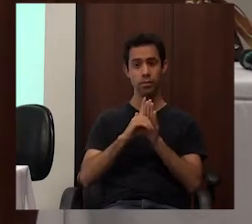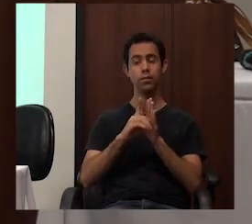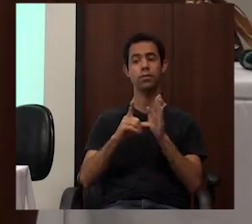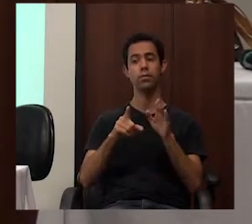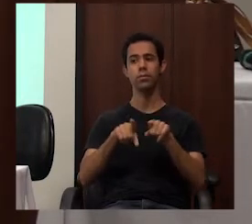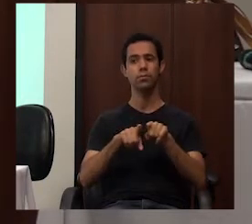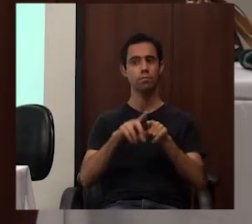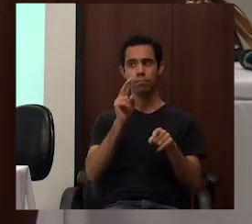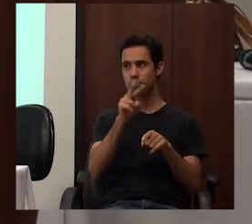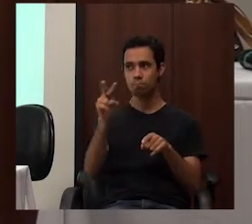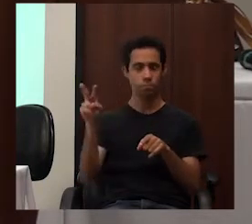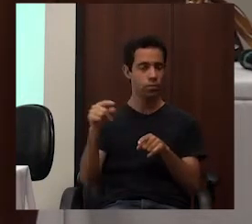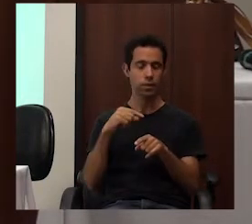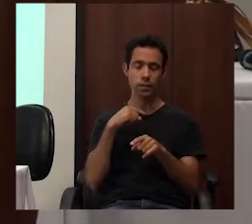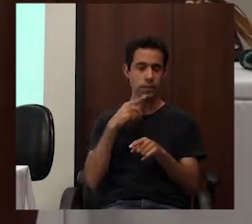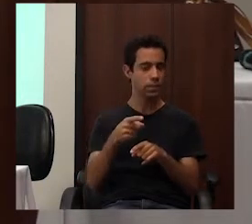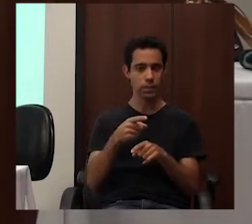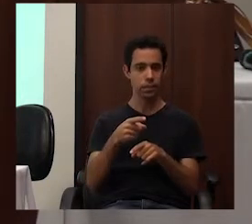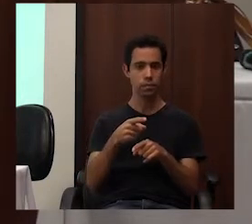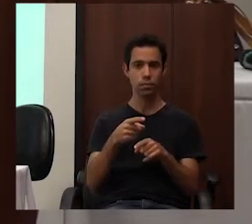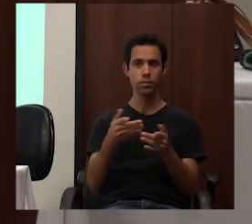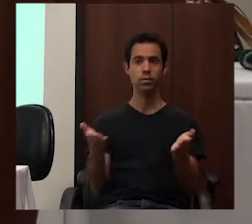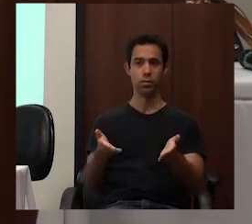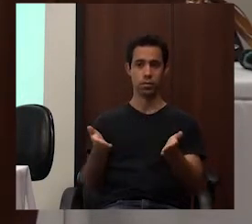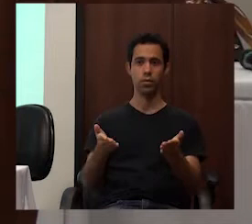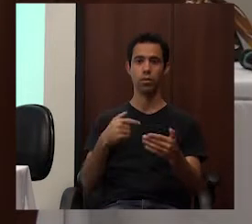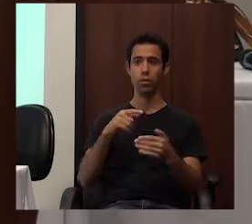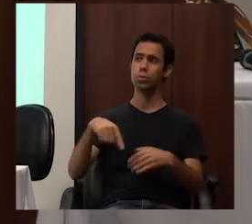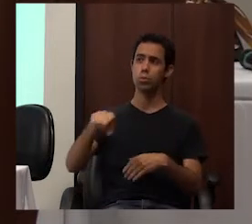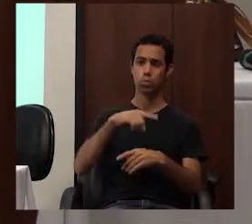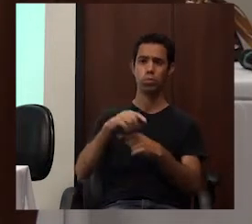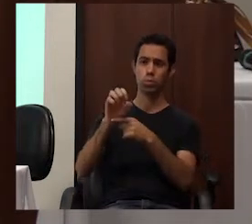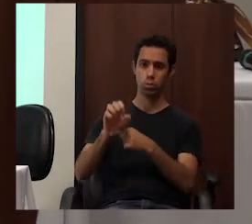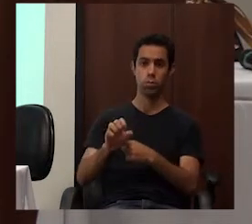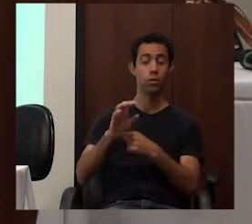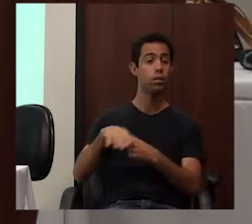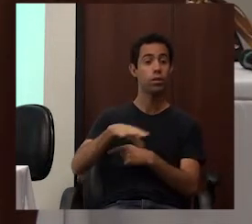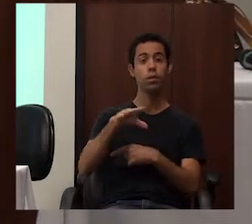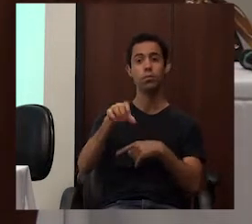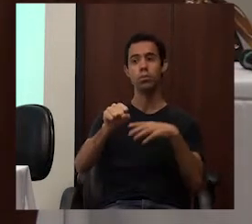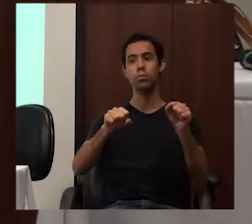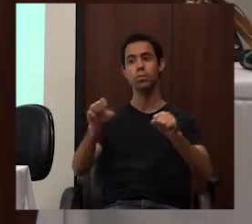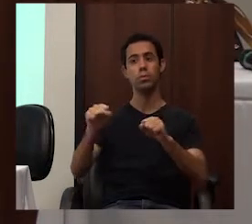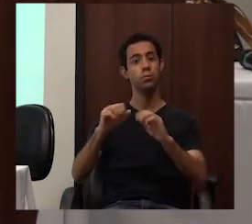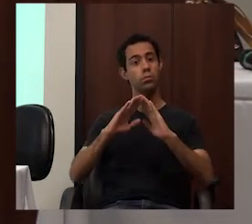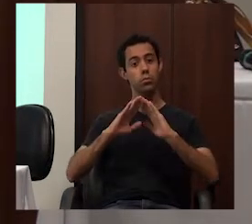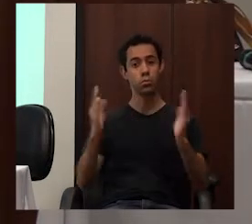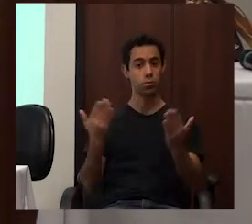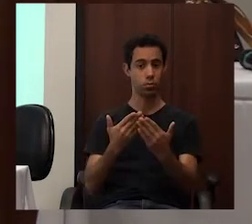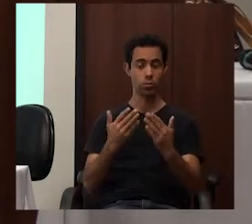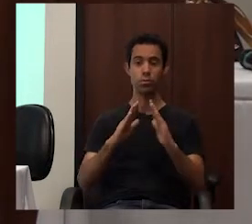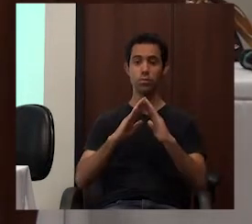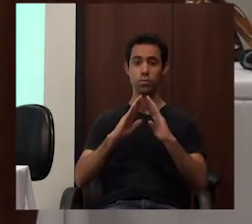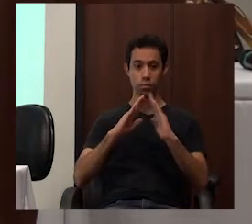gente não vê na judicialização. Olha só, os Estados partes tomarão todas as medidas necessárias para assegurar às crianças